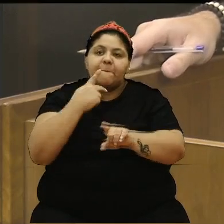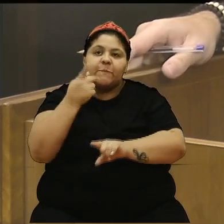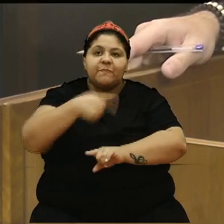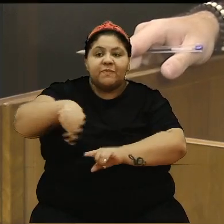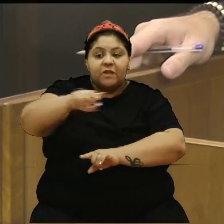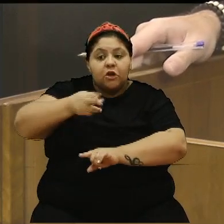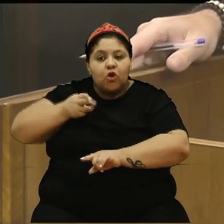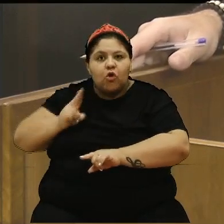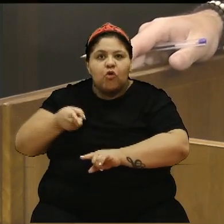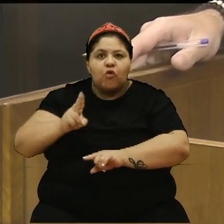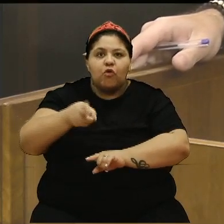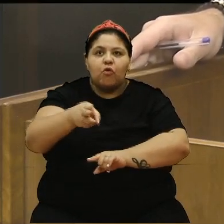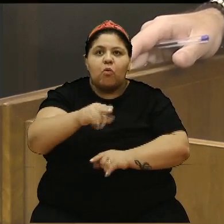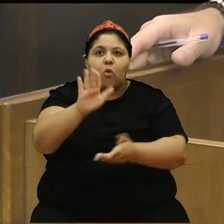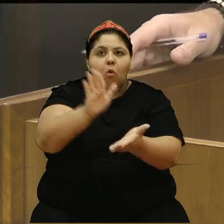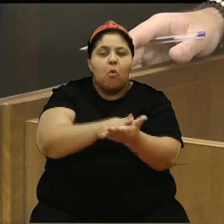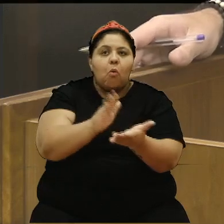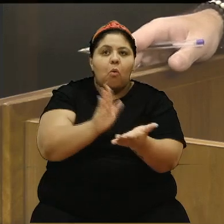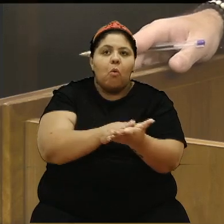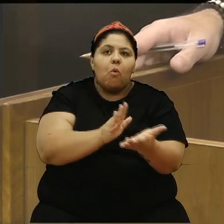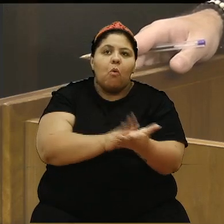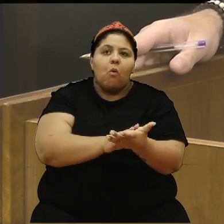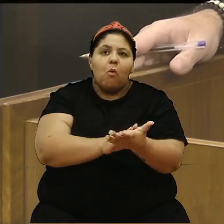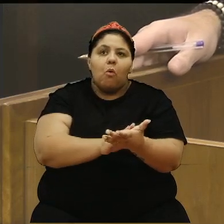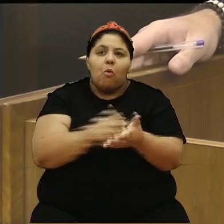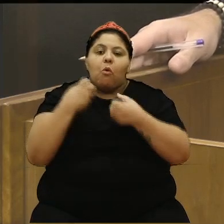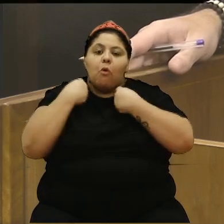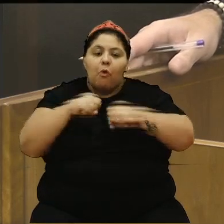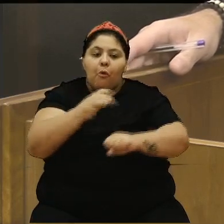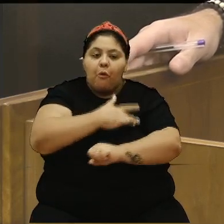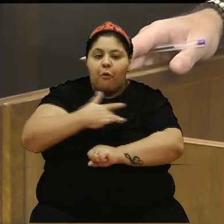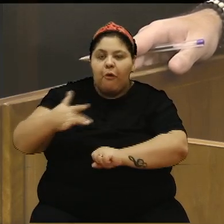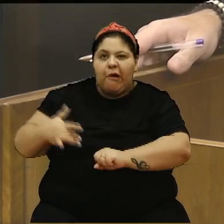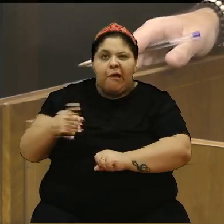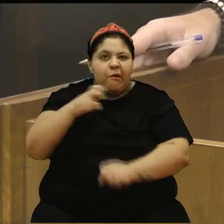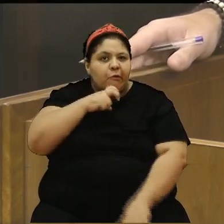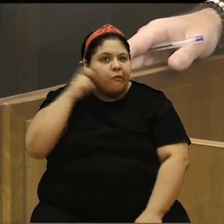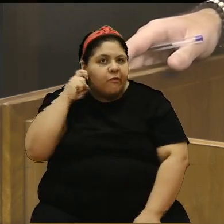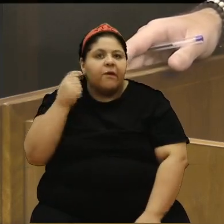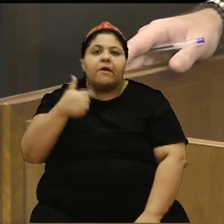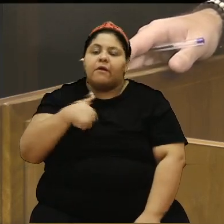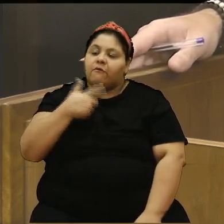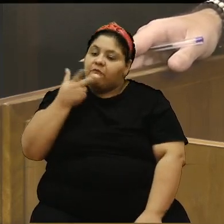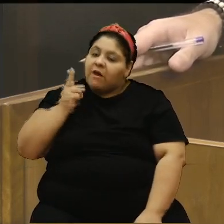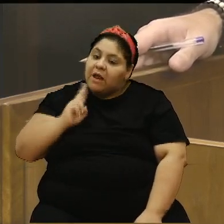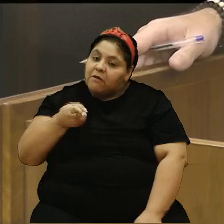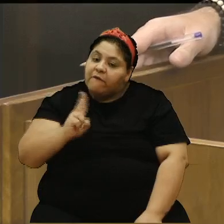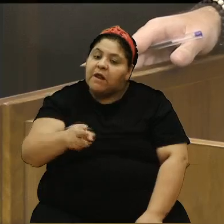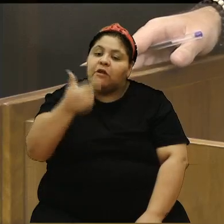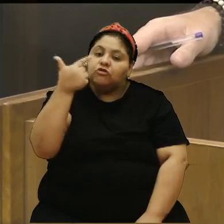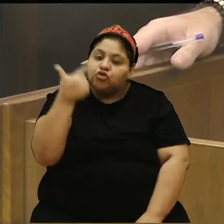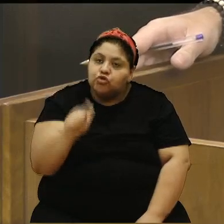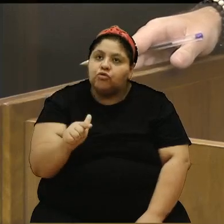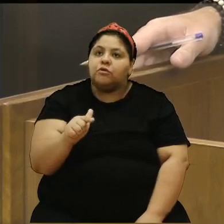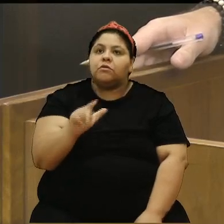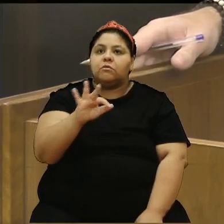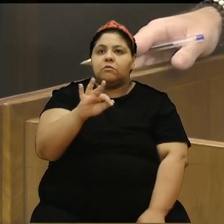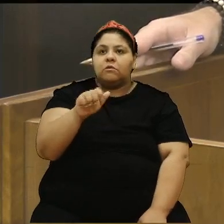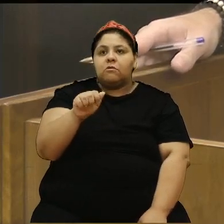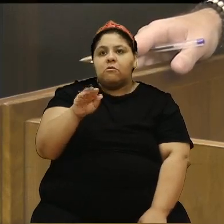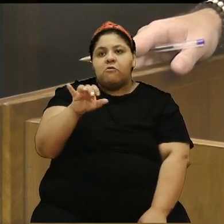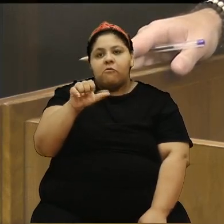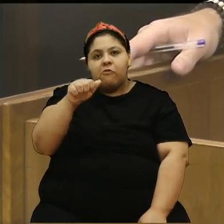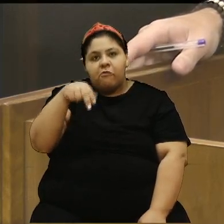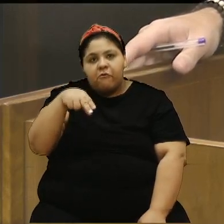vai continuar cobrando ali a Secretaria de Saúde. É uma vergonha, eu não canso de citar, vou citar mais uma vez aqui, Fabiano